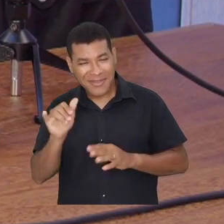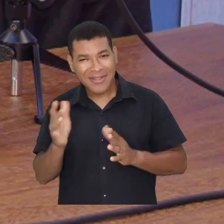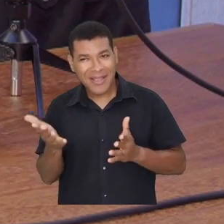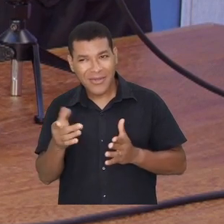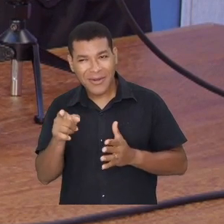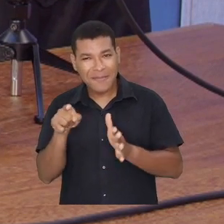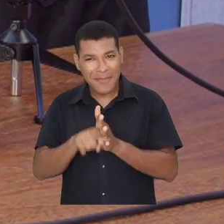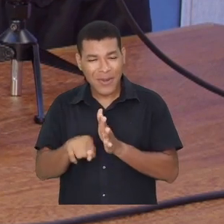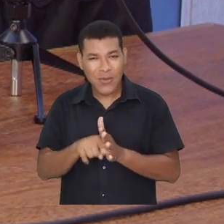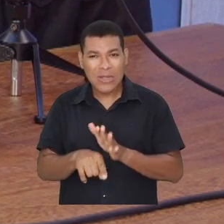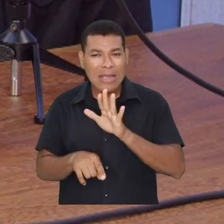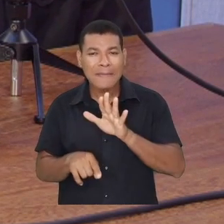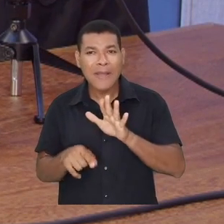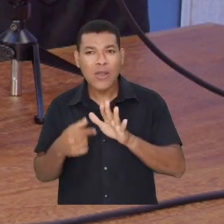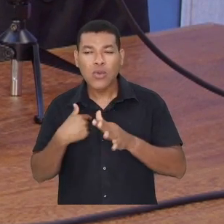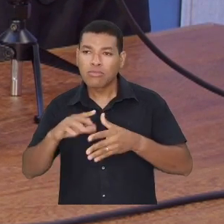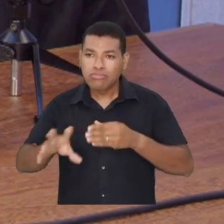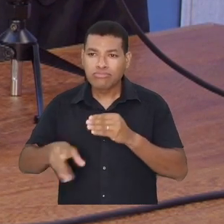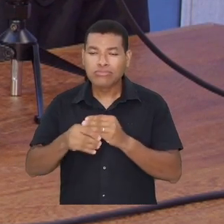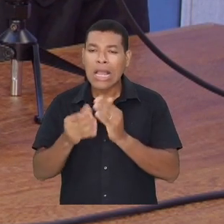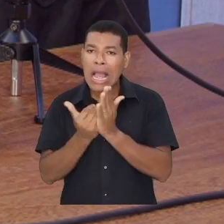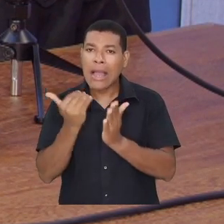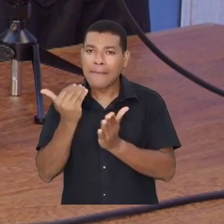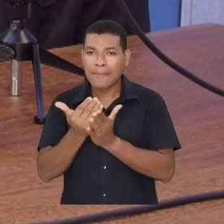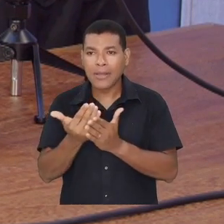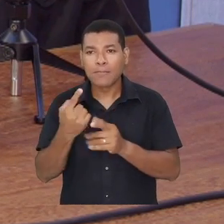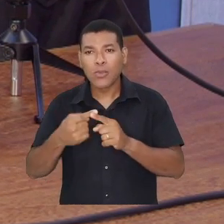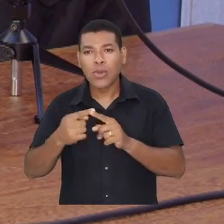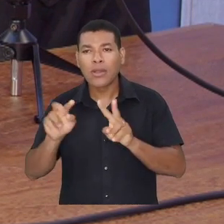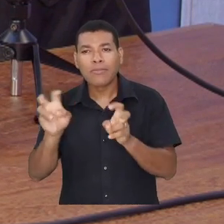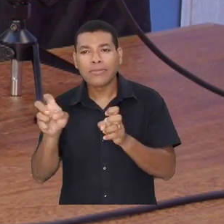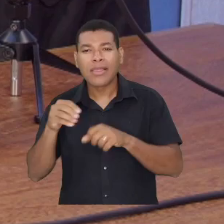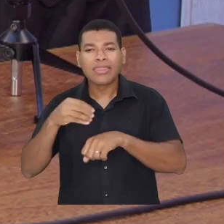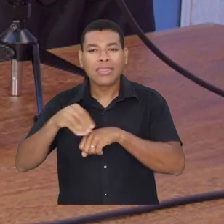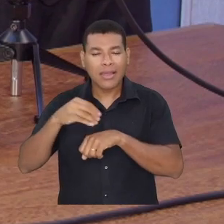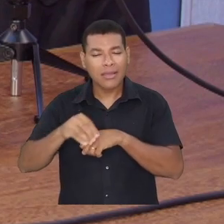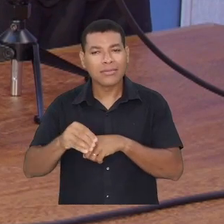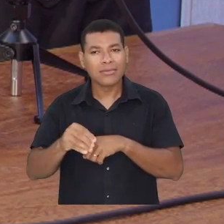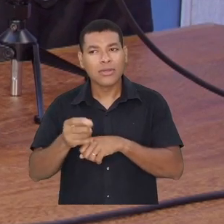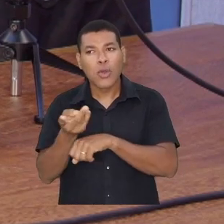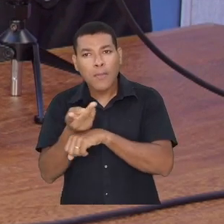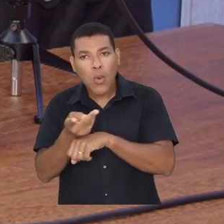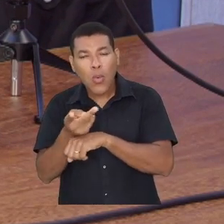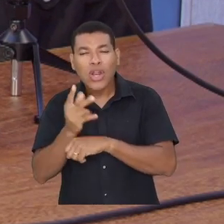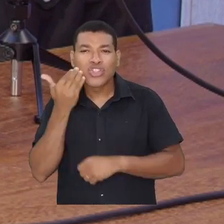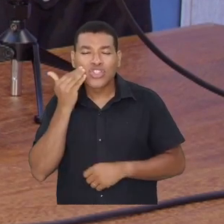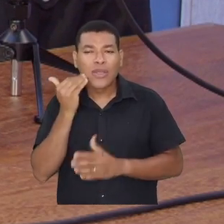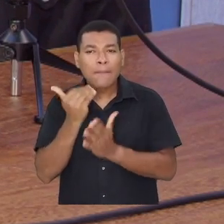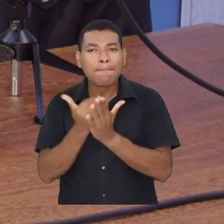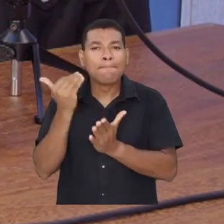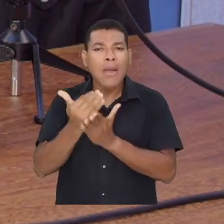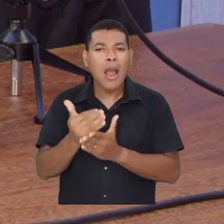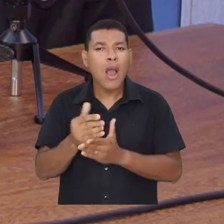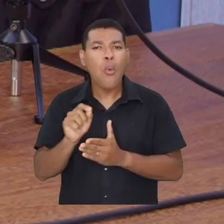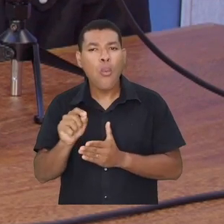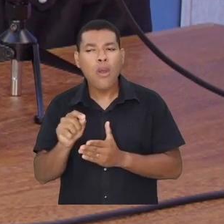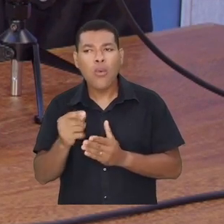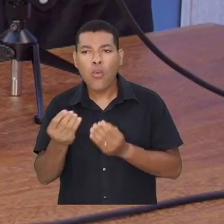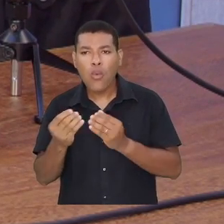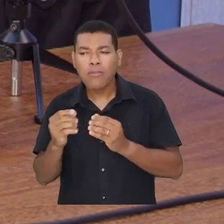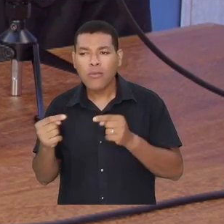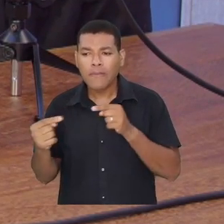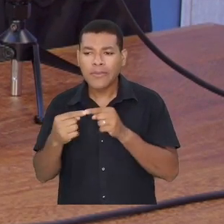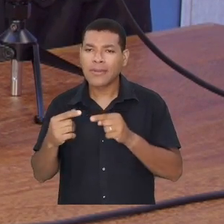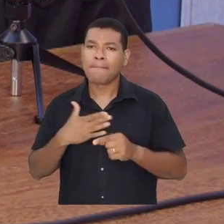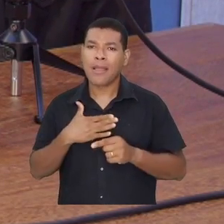nessa pergunta, mas a única coisa que eu adicionaria, já que a gente tá falando sobre dica, uhum. é buscar entender o que realmente se comunica com